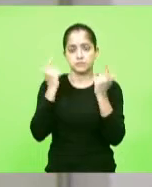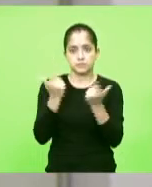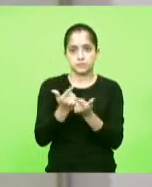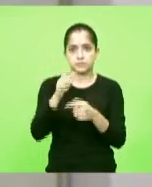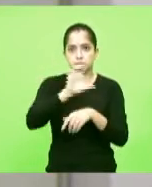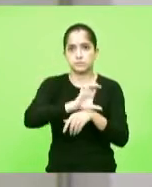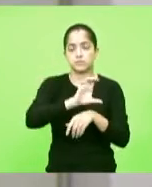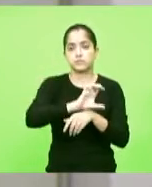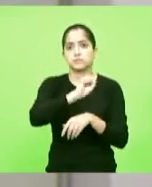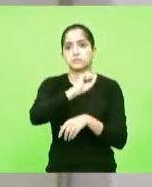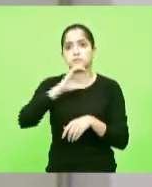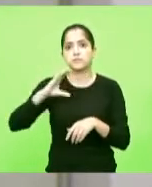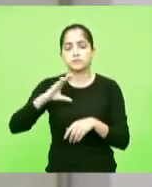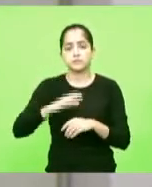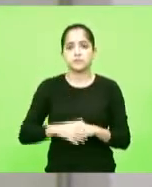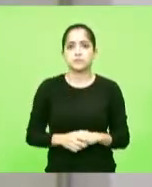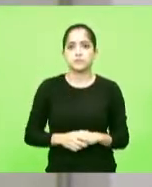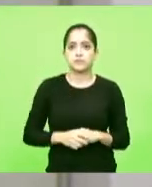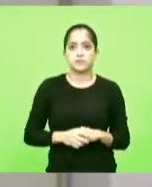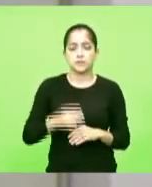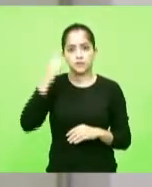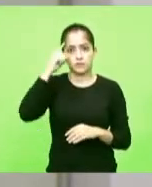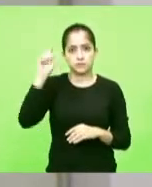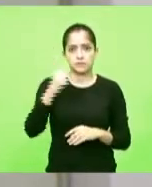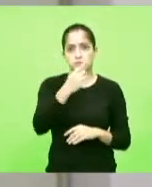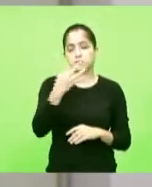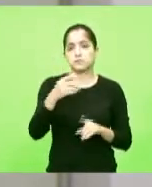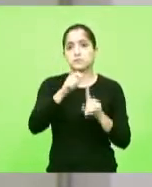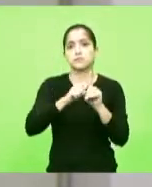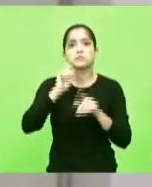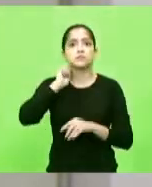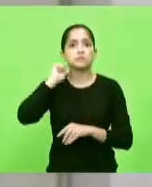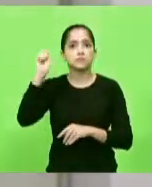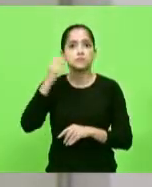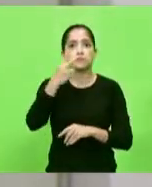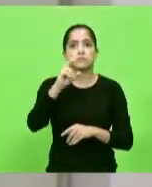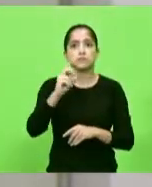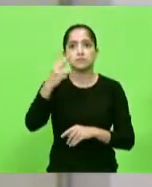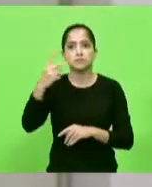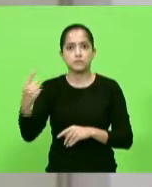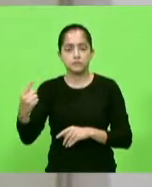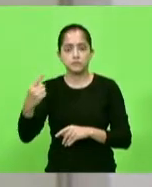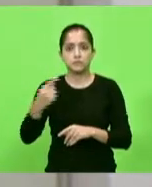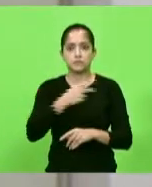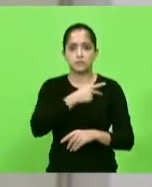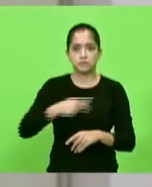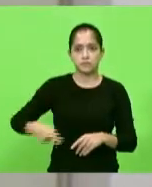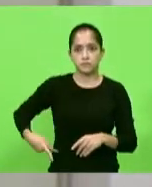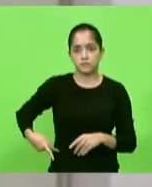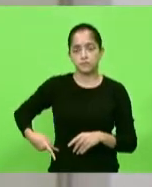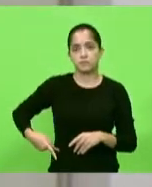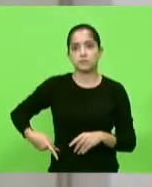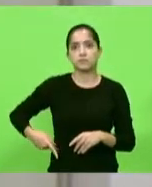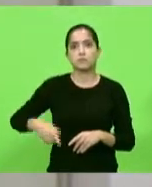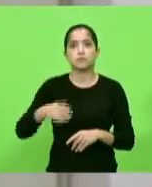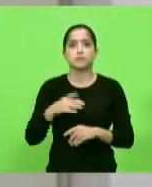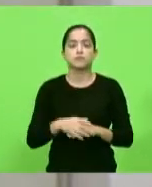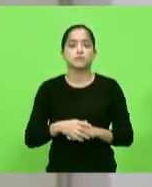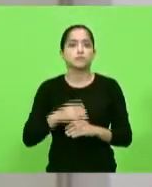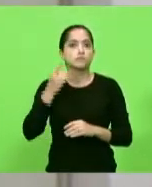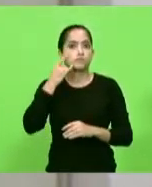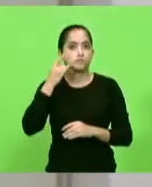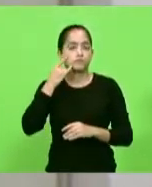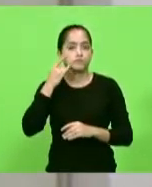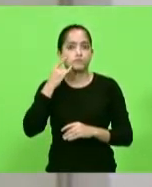Assembleia Legislativa do Estado de Santa Catarina, realizada em 14 de abril de 2021. Presidência, deputado Mauro de Nadal e Nilson